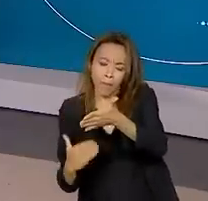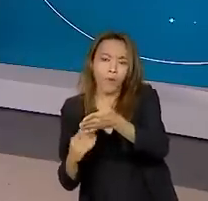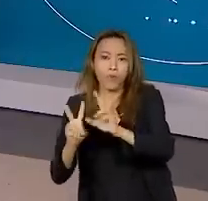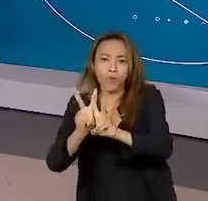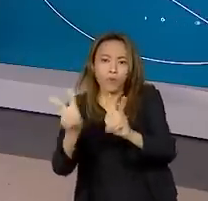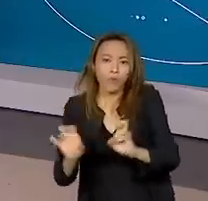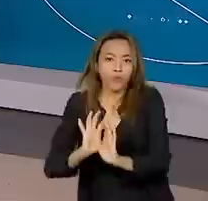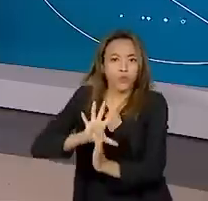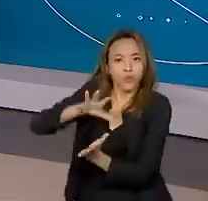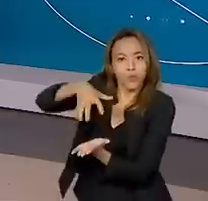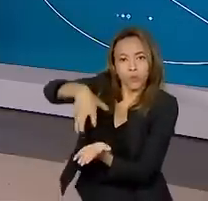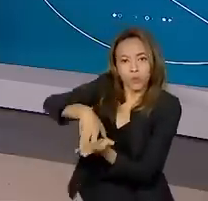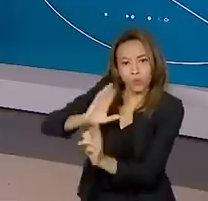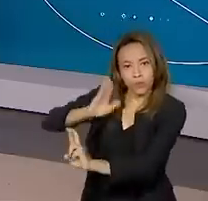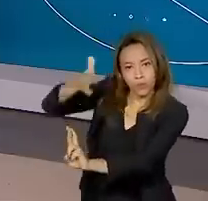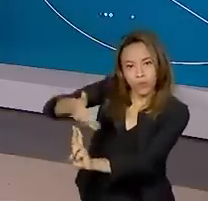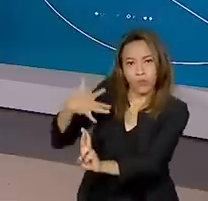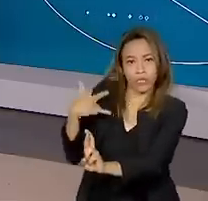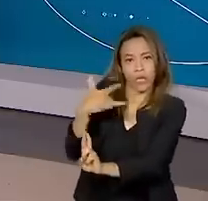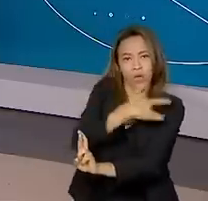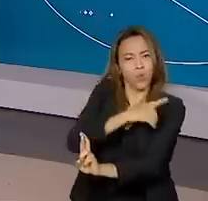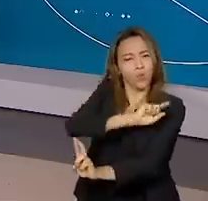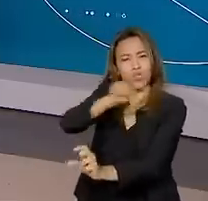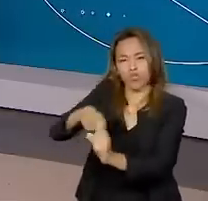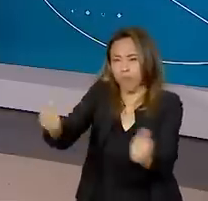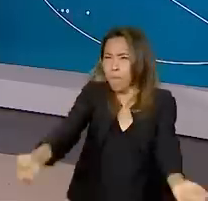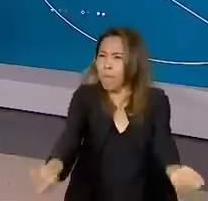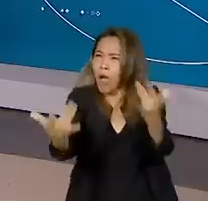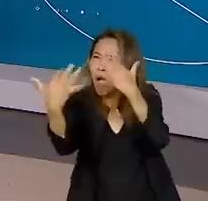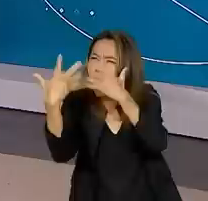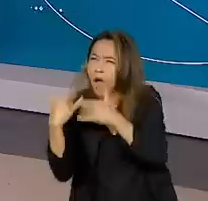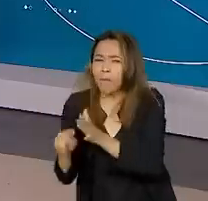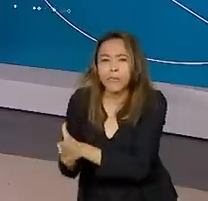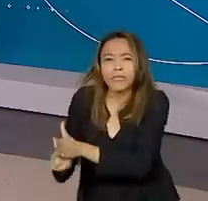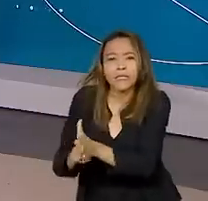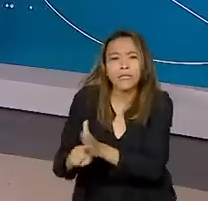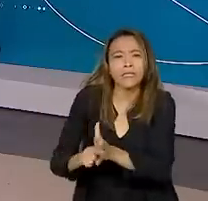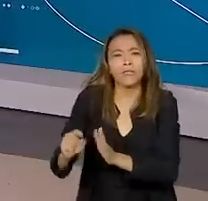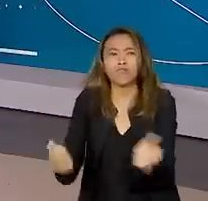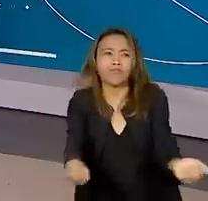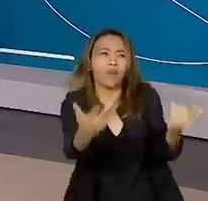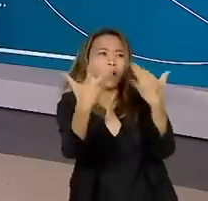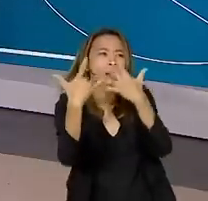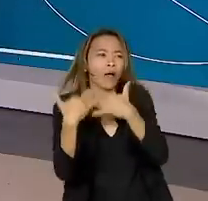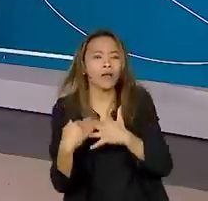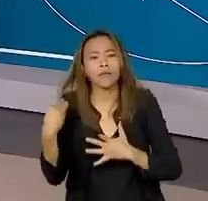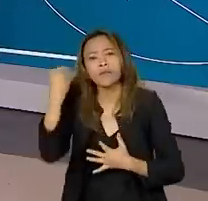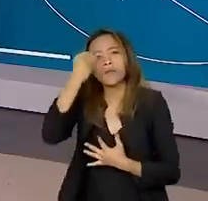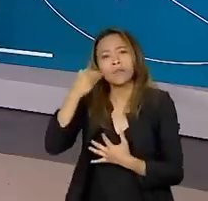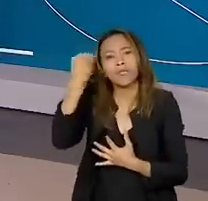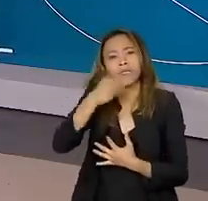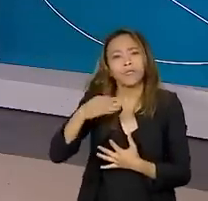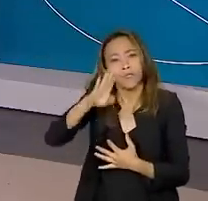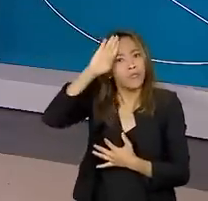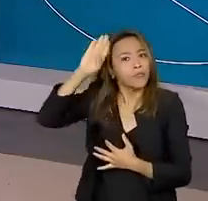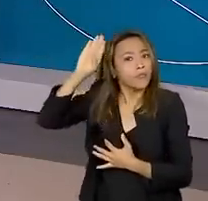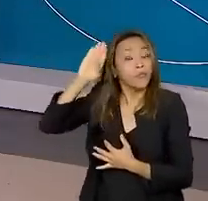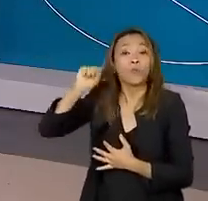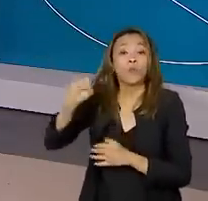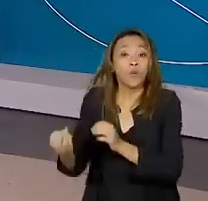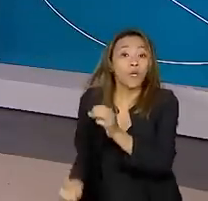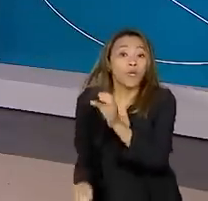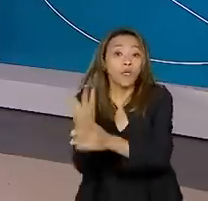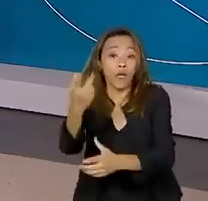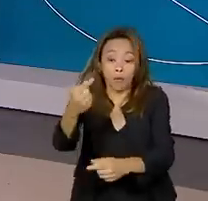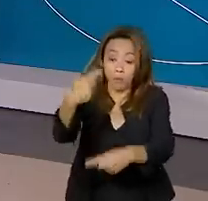da Saúde. A ideia é reunir pesquisas e experiências de gestão federal na construção de políticas públicas